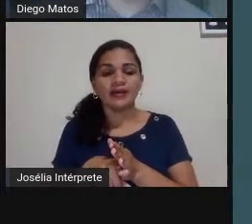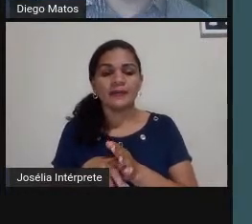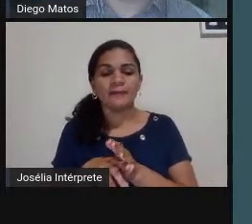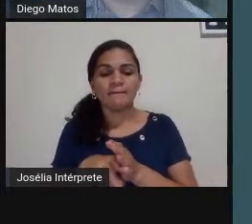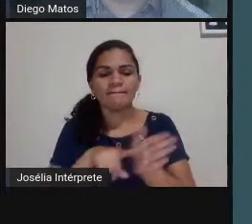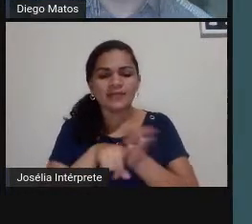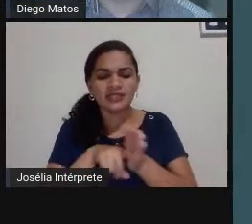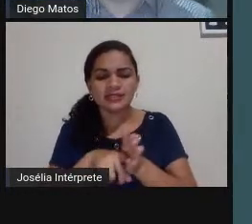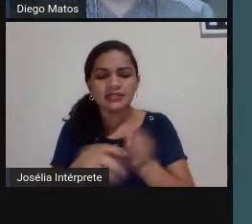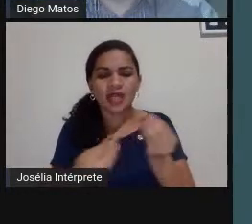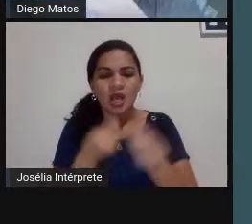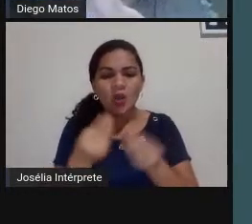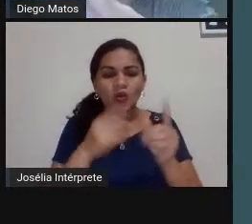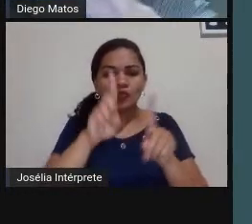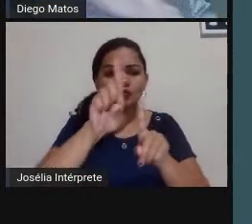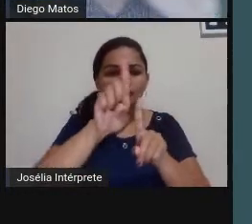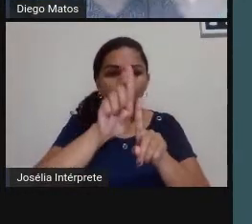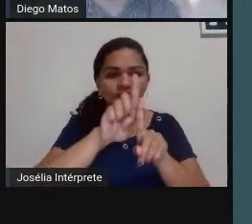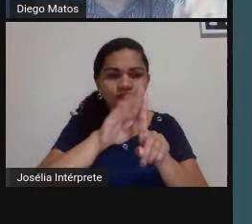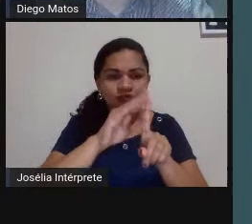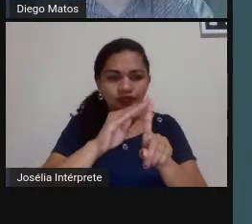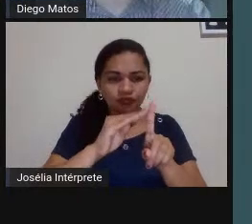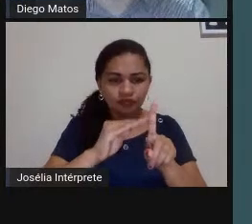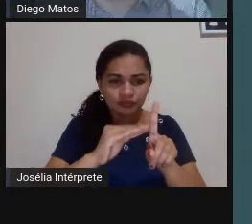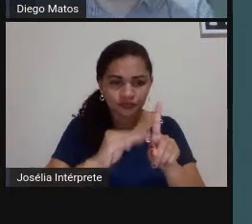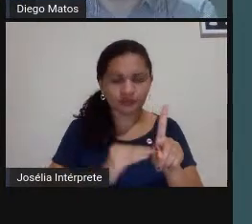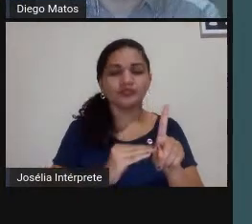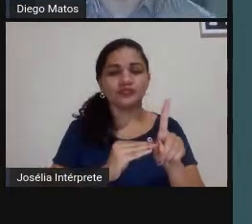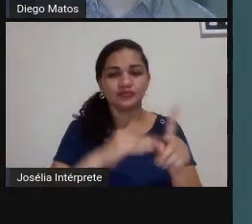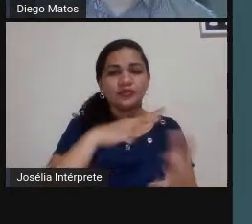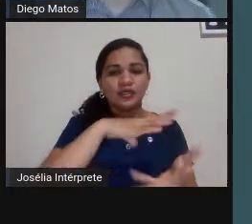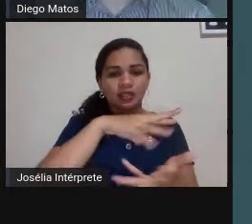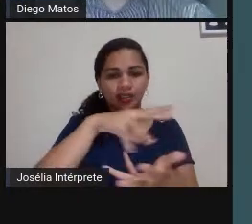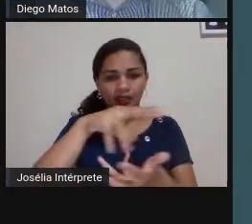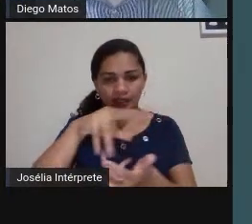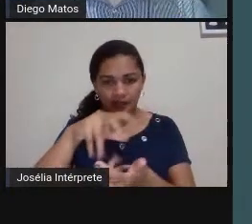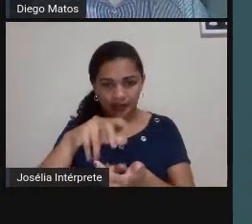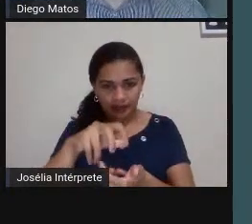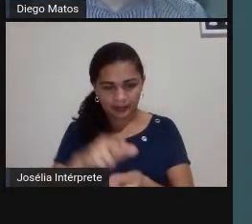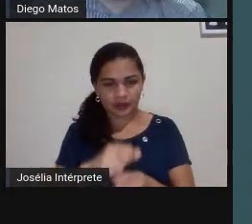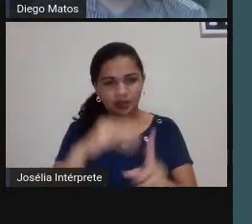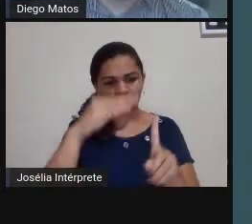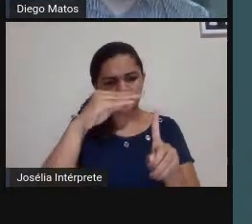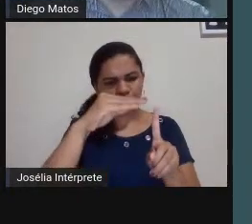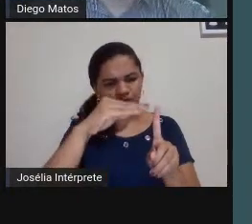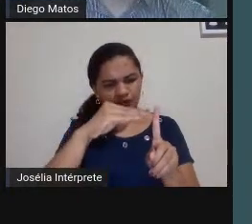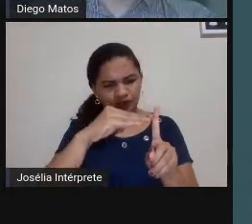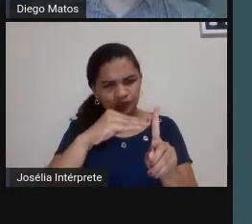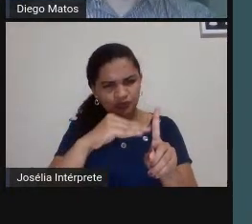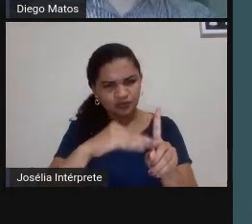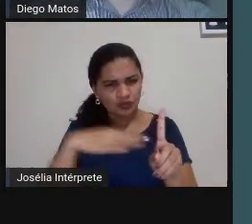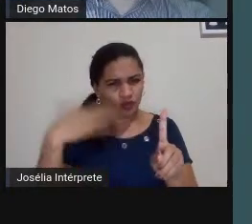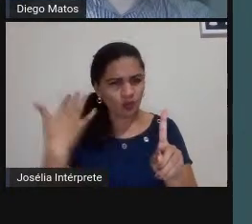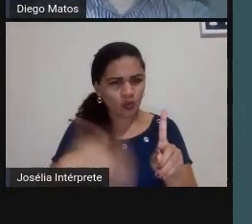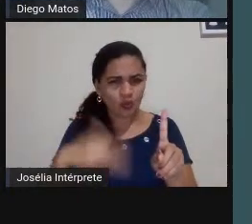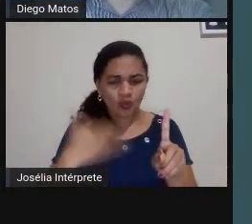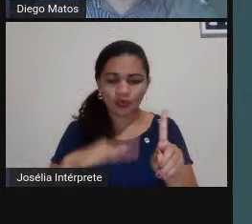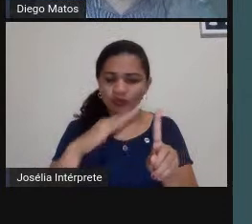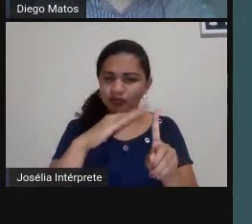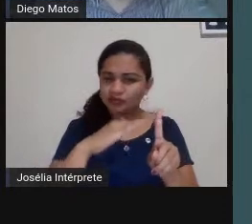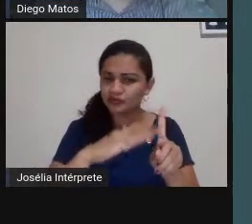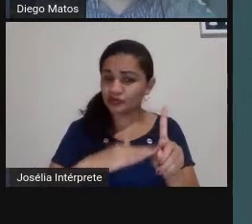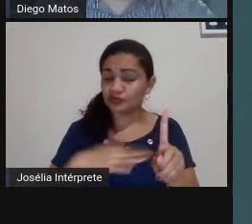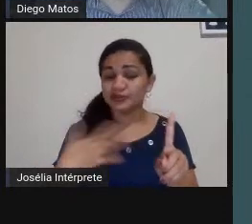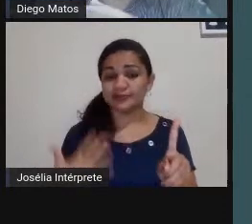temperatura da terra cara experimento falhou EA temperatura da terra baixou muito além daquilo que era